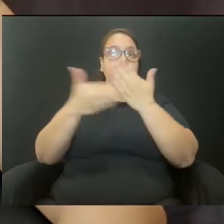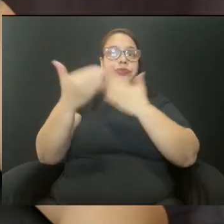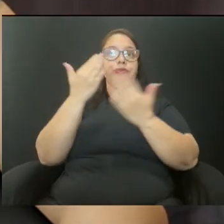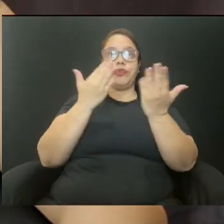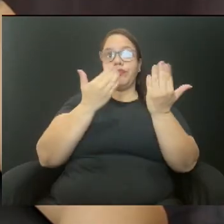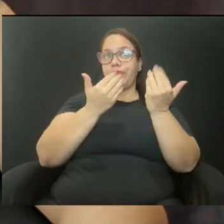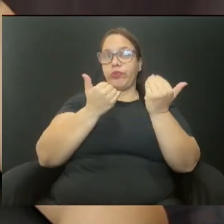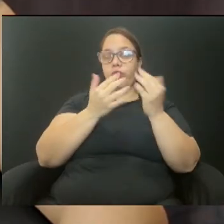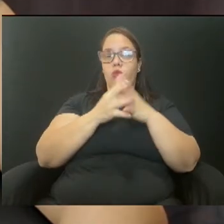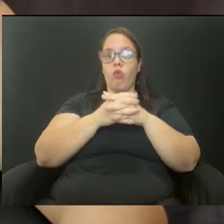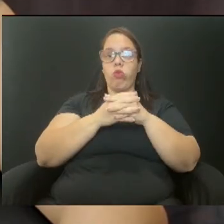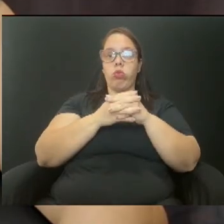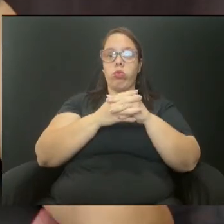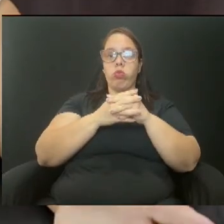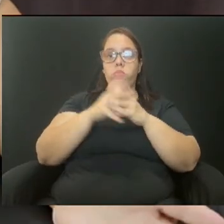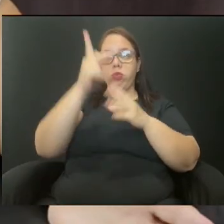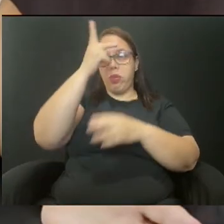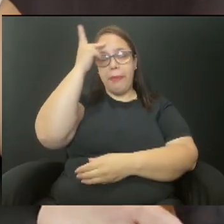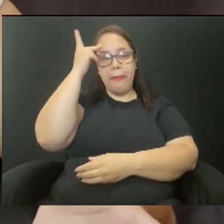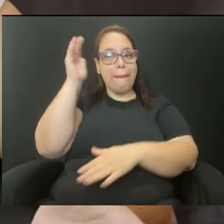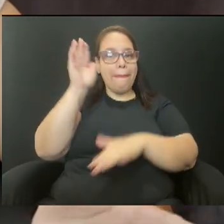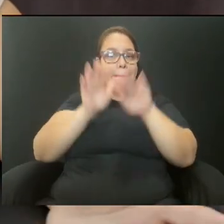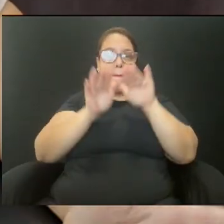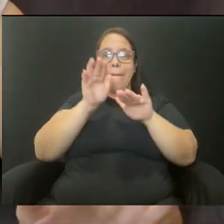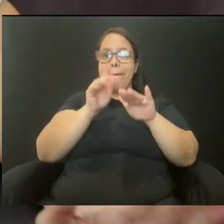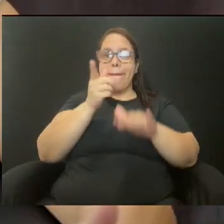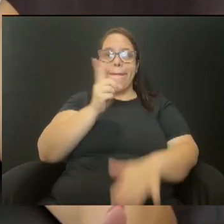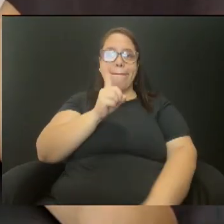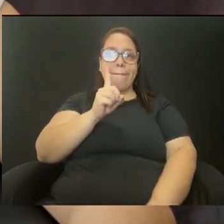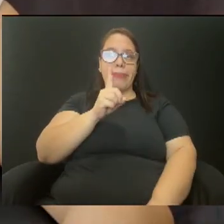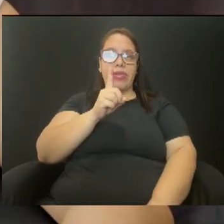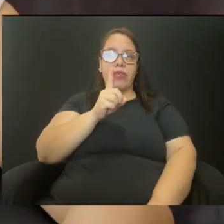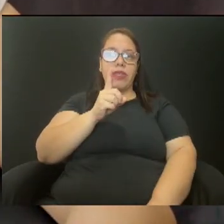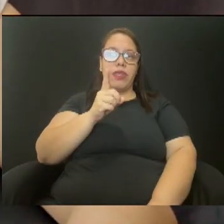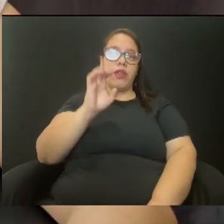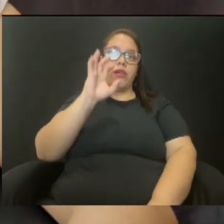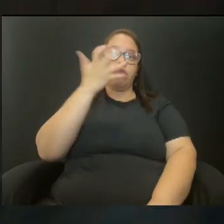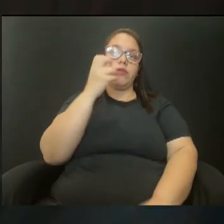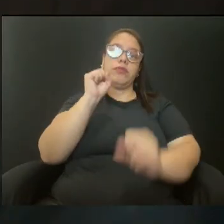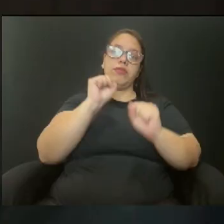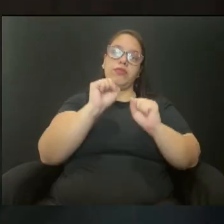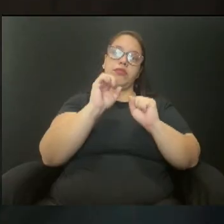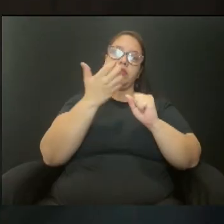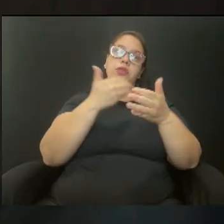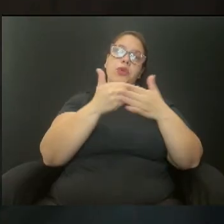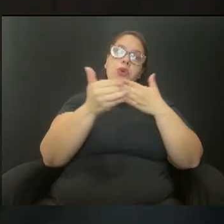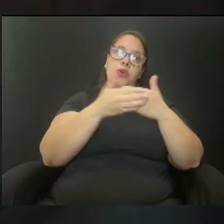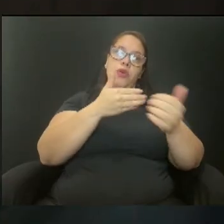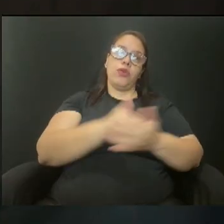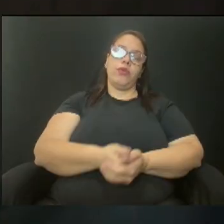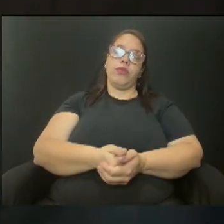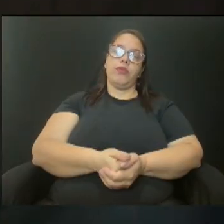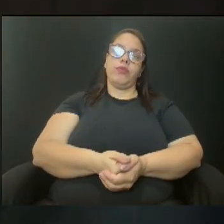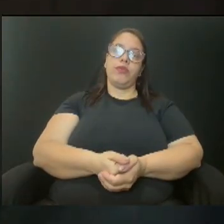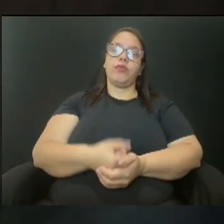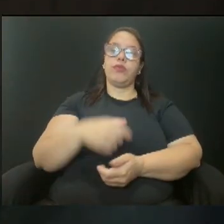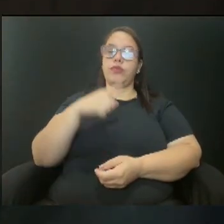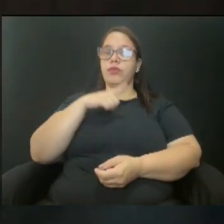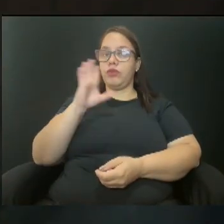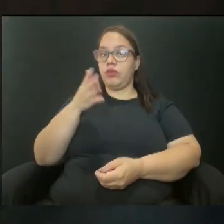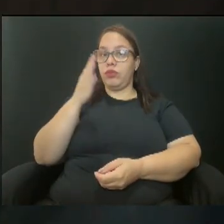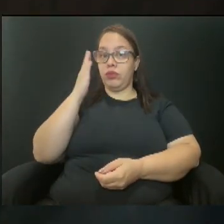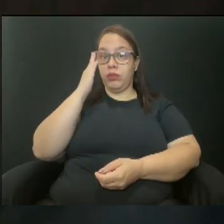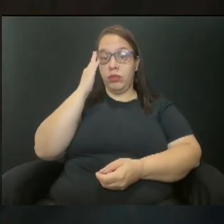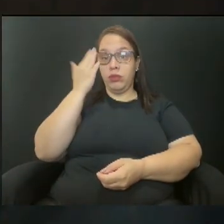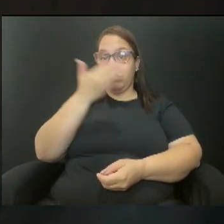não consideram uma eventualidade, e isso pode acontecer a qualquer momento. Eu, inclusive, já tive amigas que disseram o seguinte: